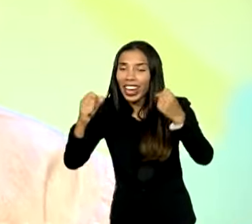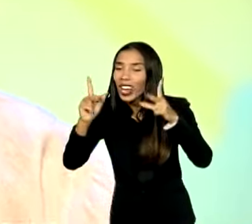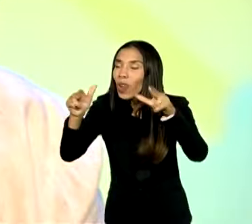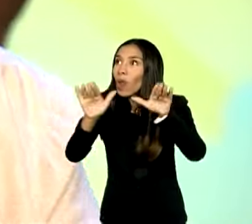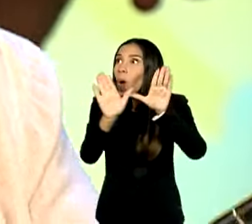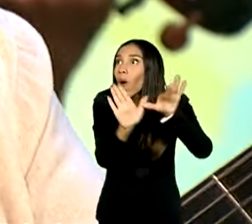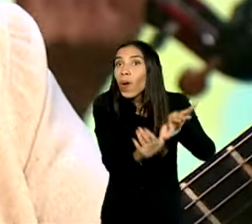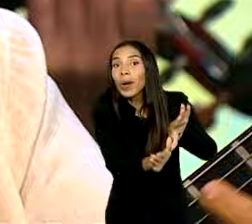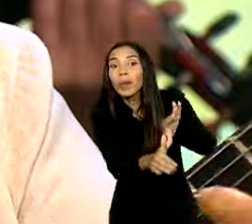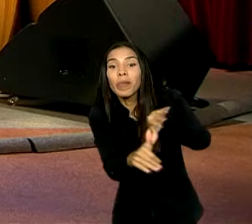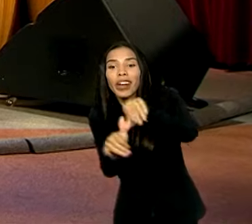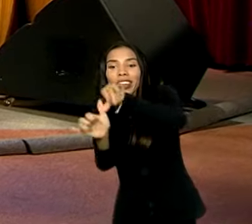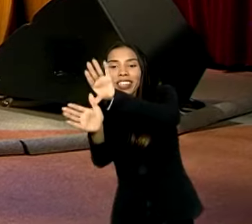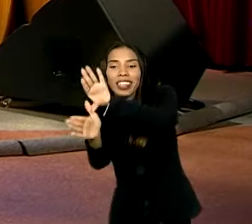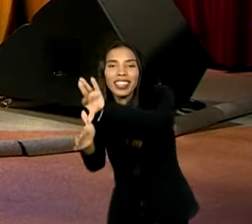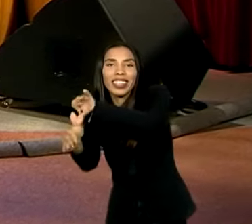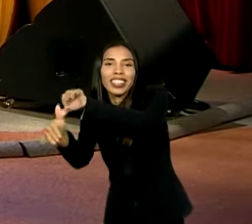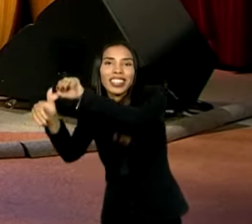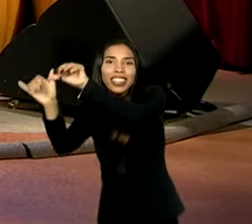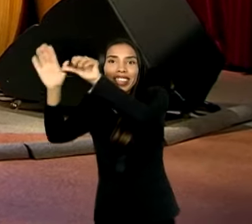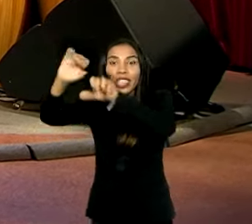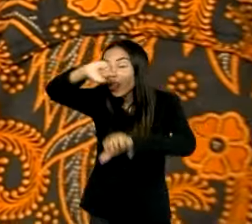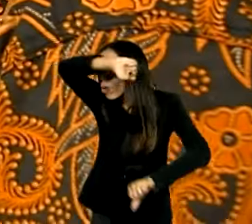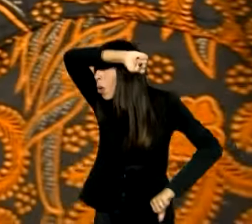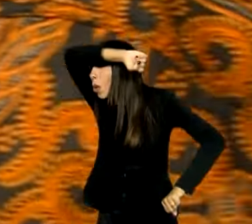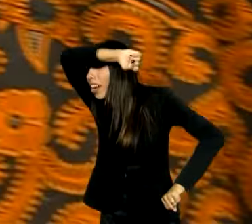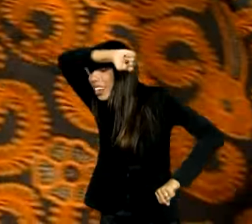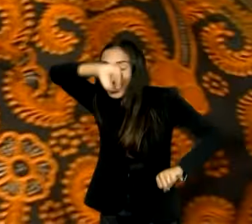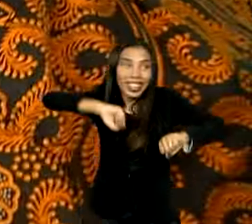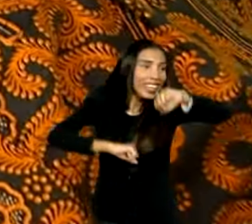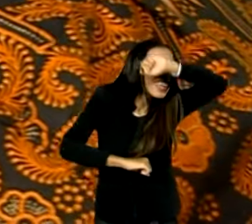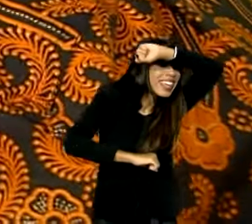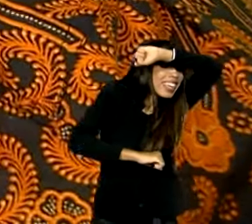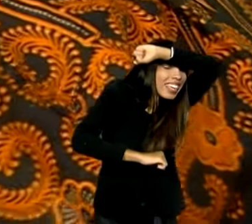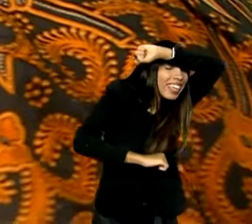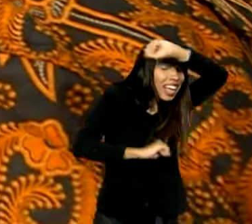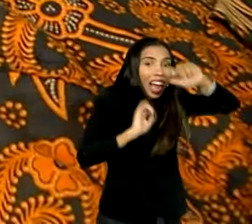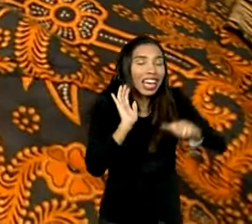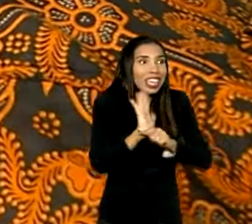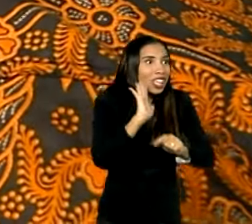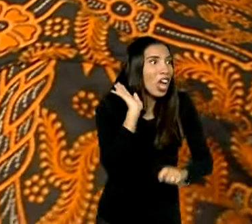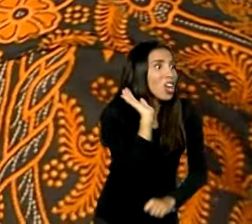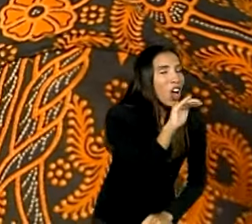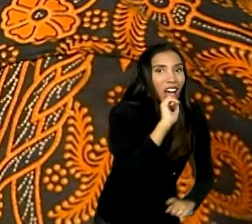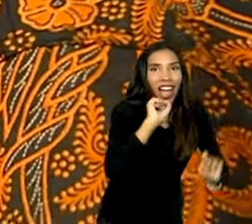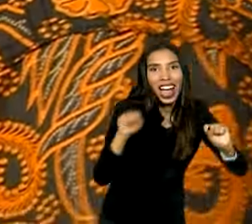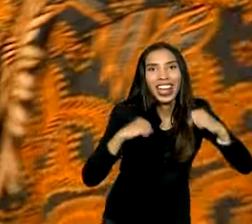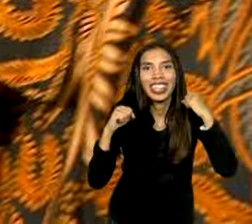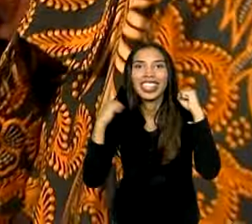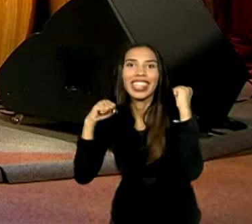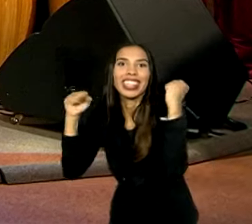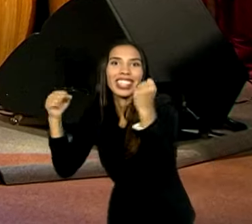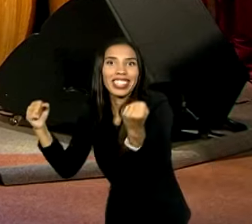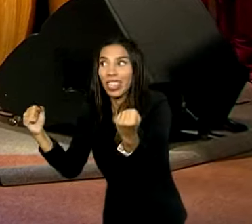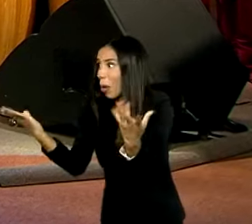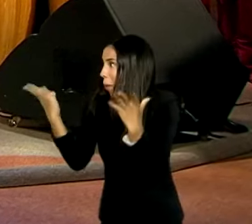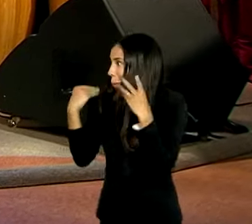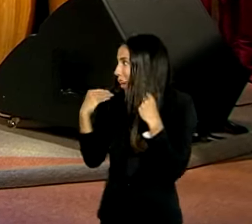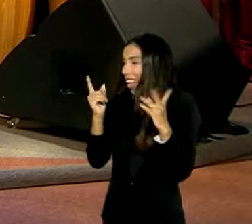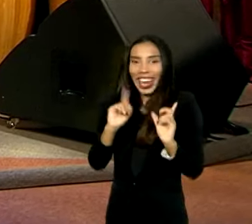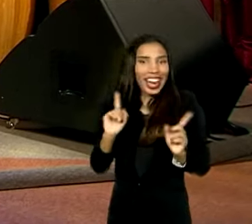passarinho. Pique, esconde, pique, ajuda, pique, cola, pique, dá. Não deixa ninguém